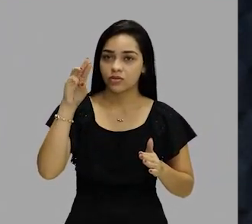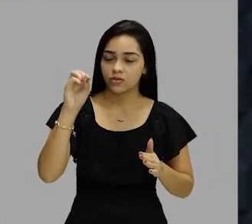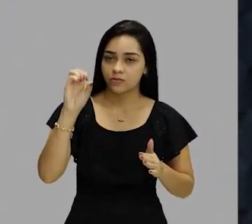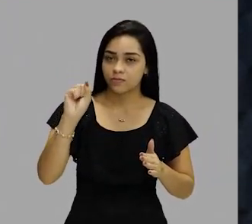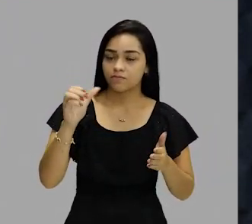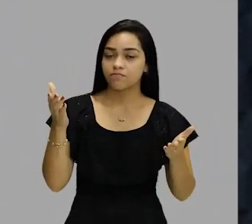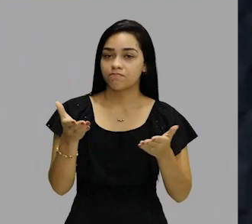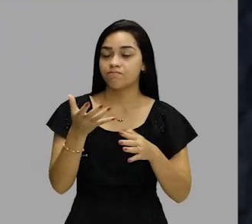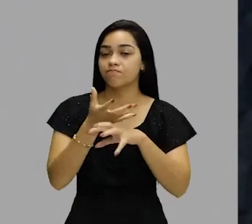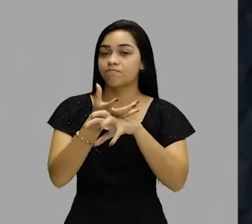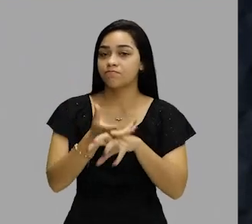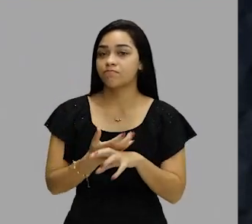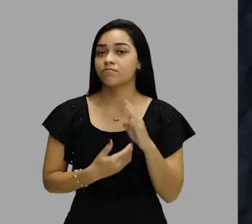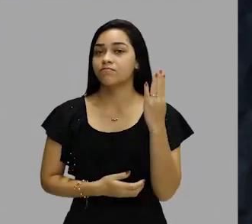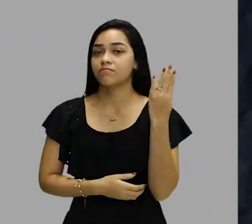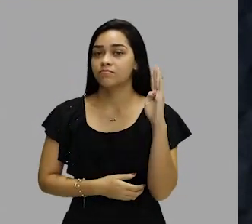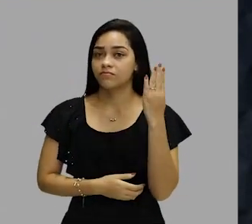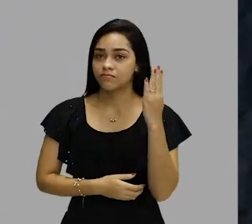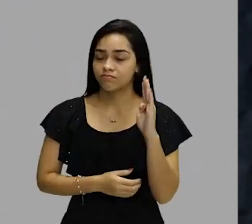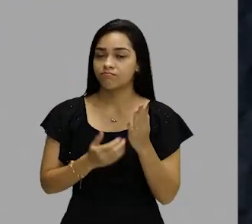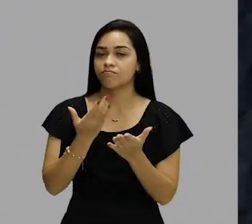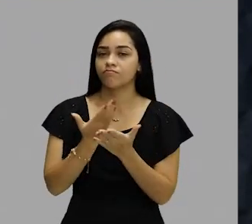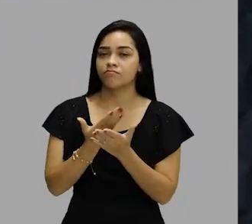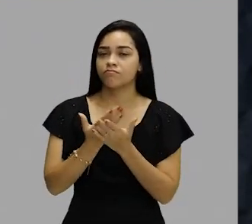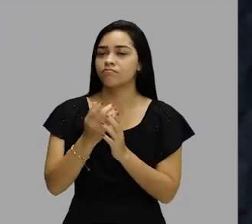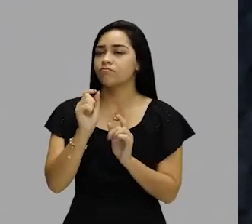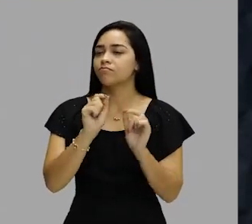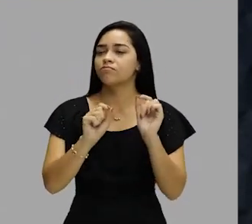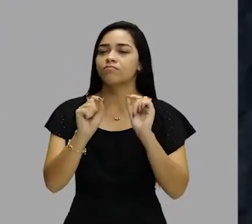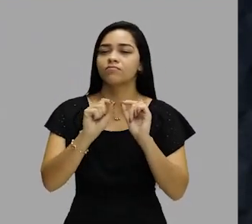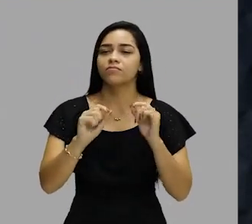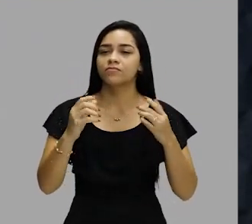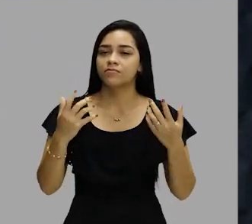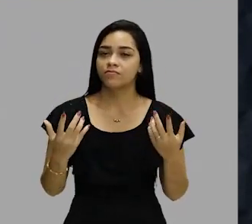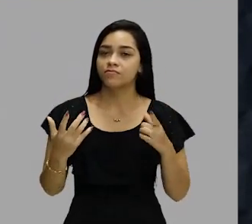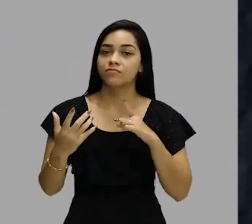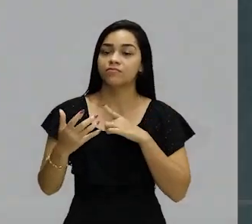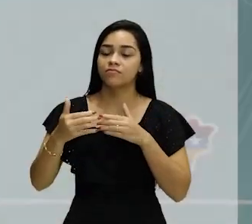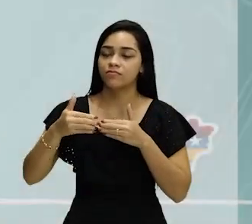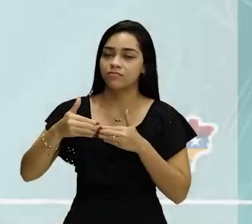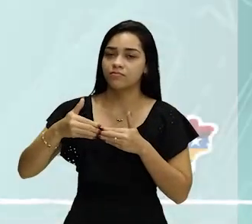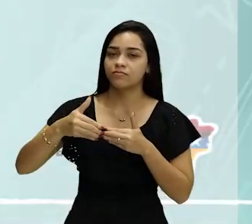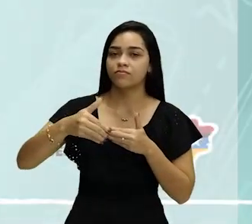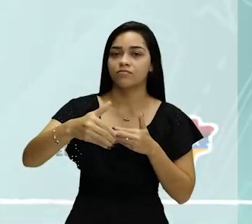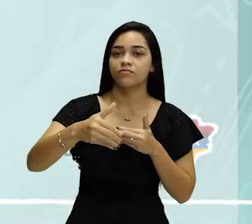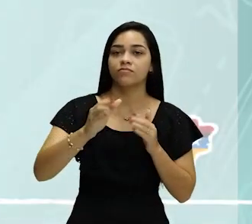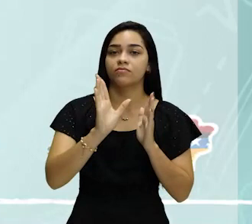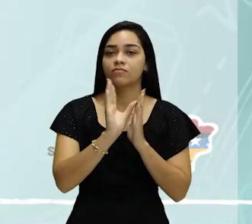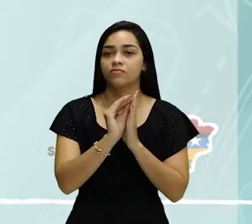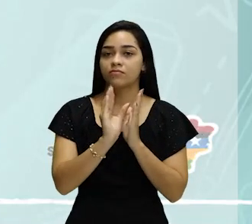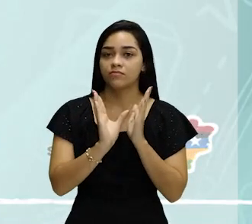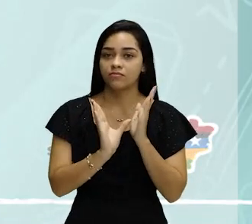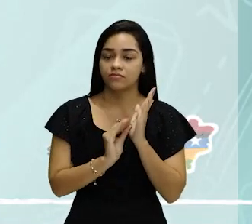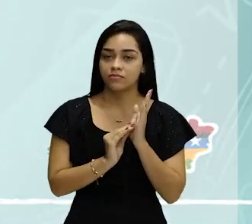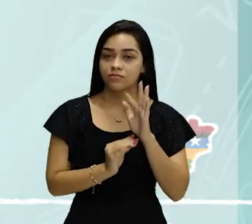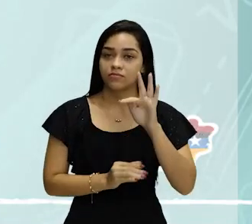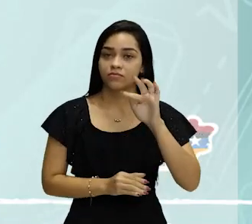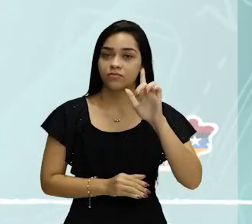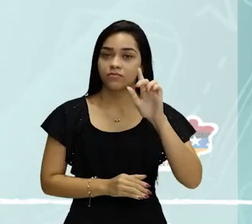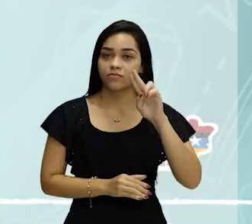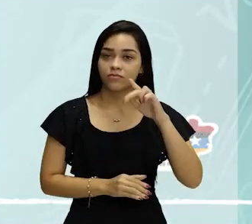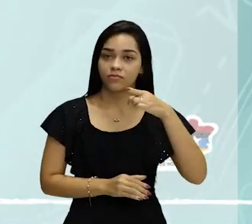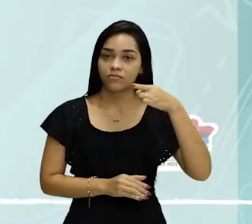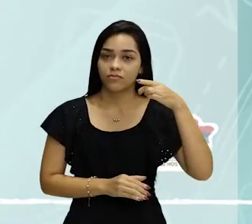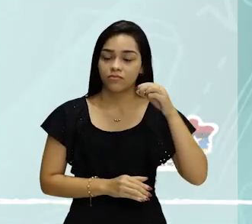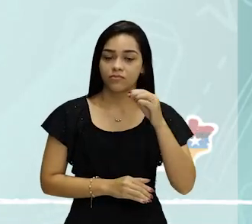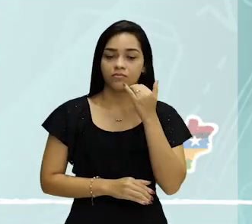de Biologia e nesta aula, pessoal, nós vamos aqui dar continuidade ao conteúdo de fluxo de energia. Agora, na